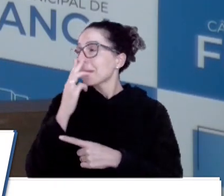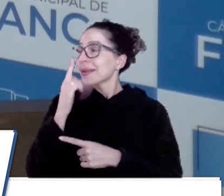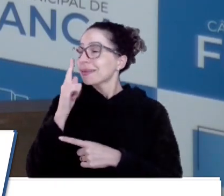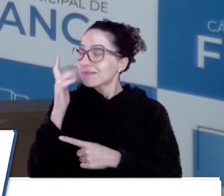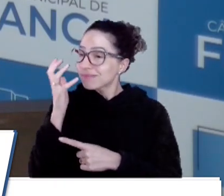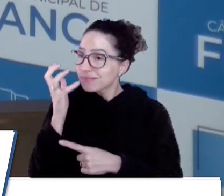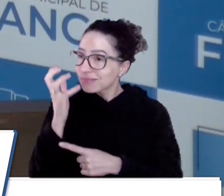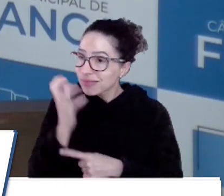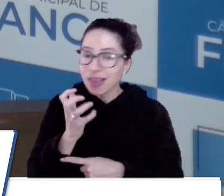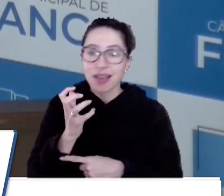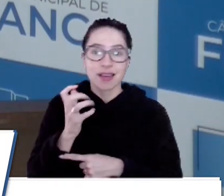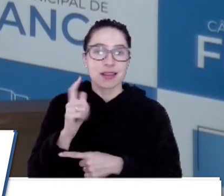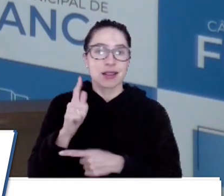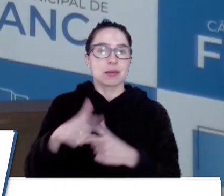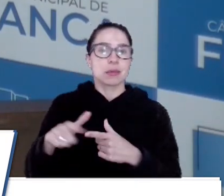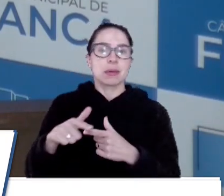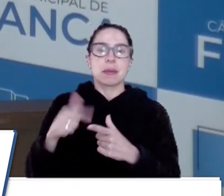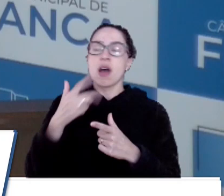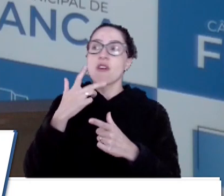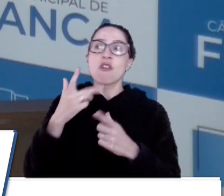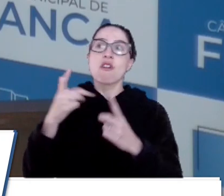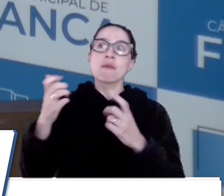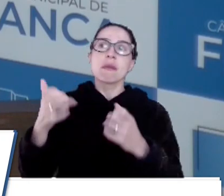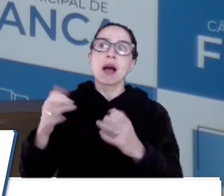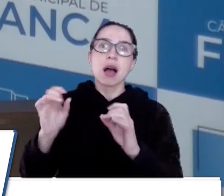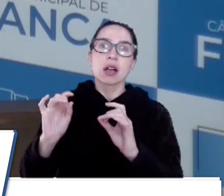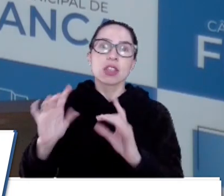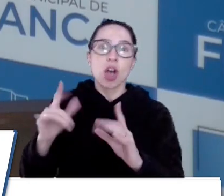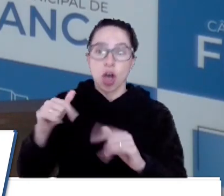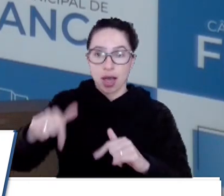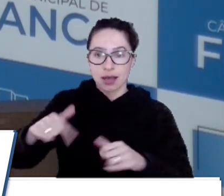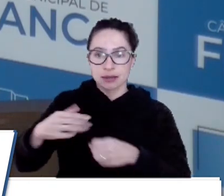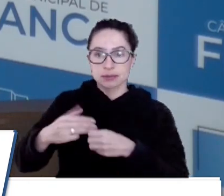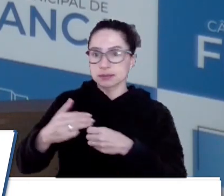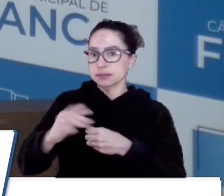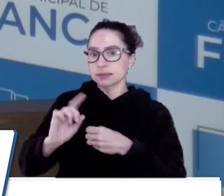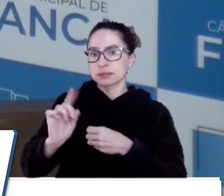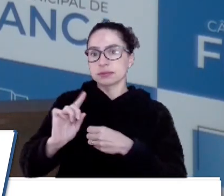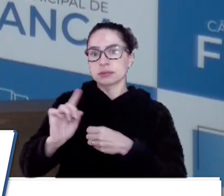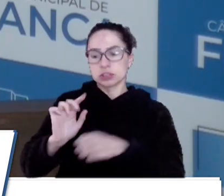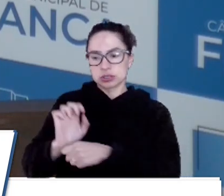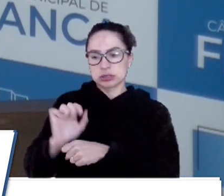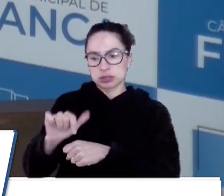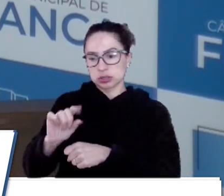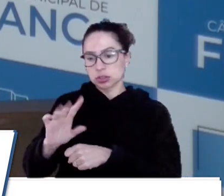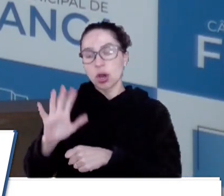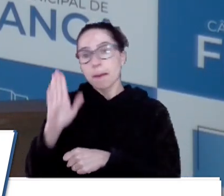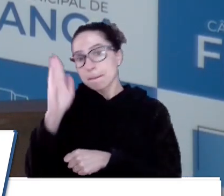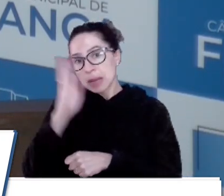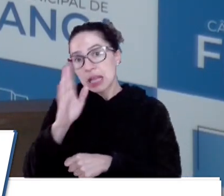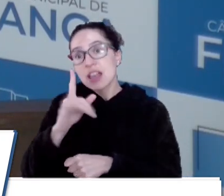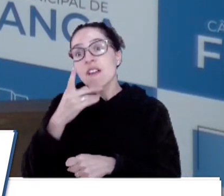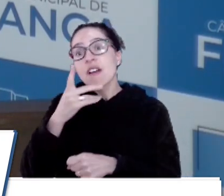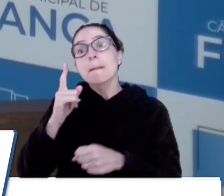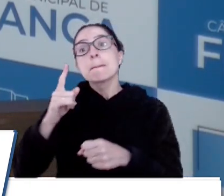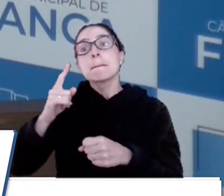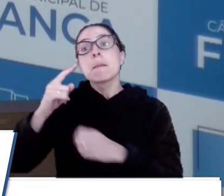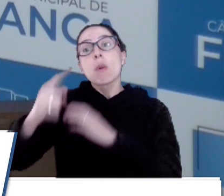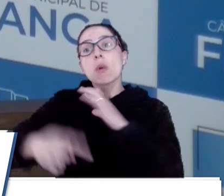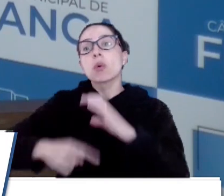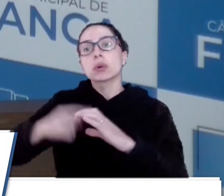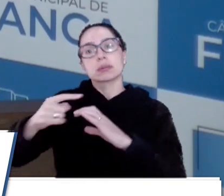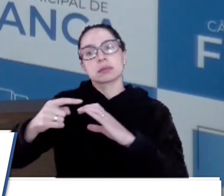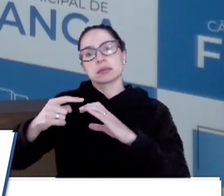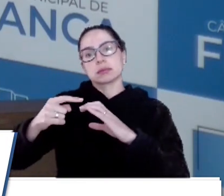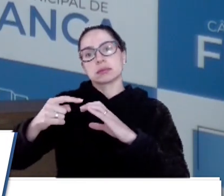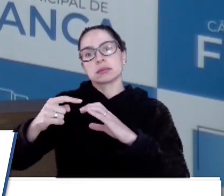estamos passando. Eu não vou falar só no nosso município, no nosso estado, no Brasil, mas eu vou falar a nível mundial, que é